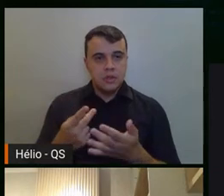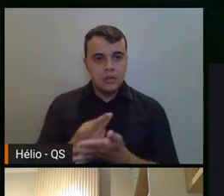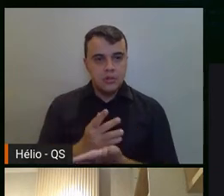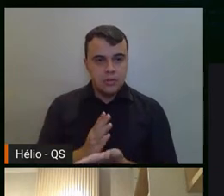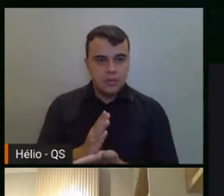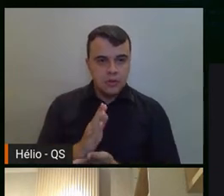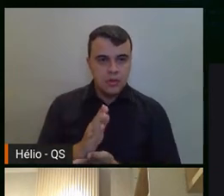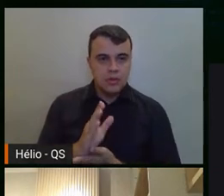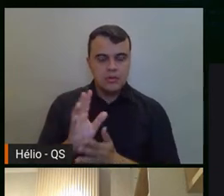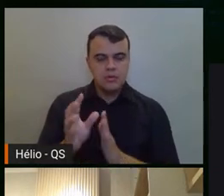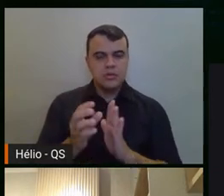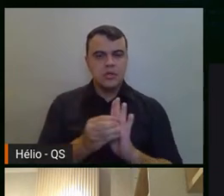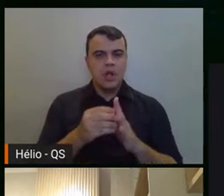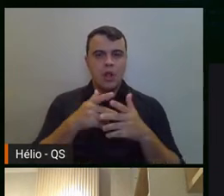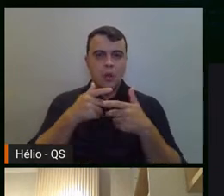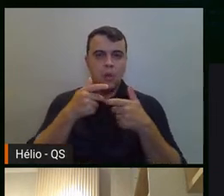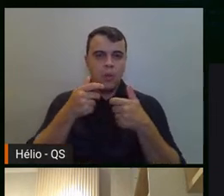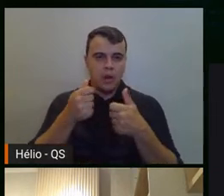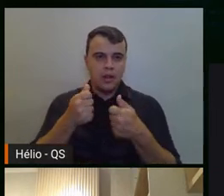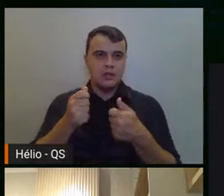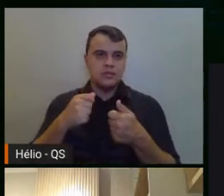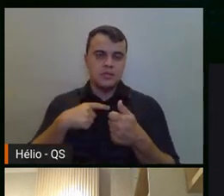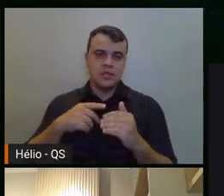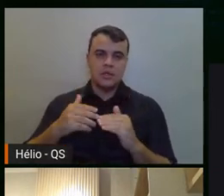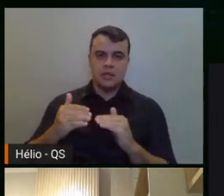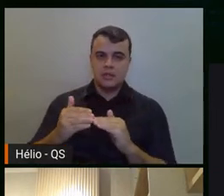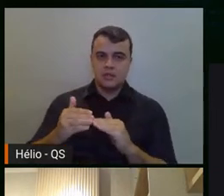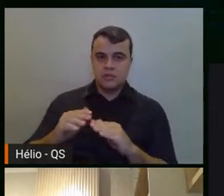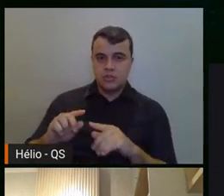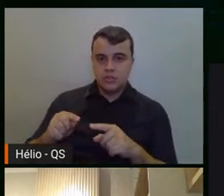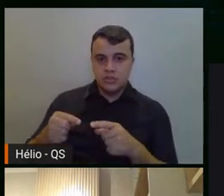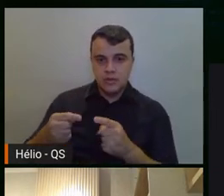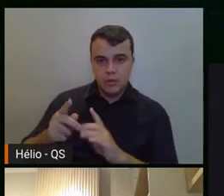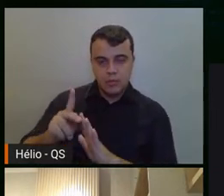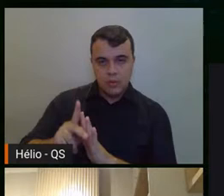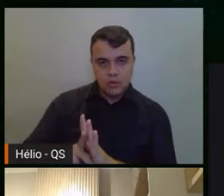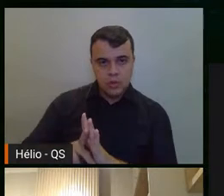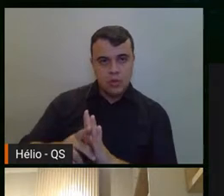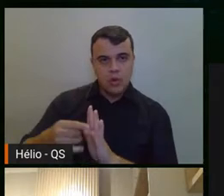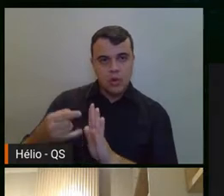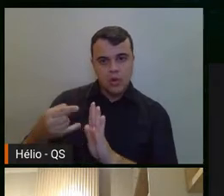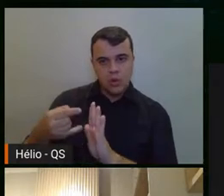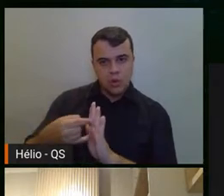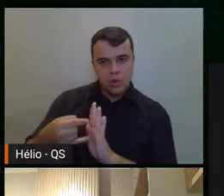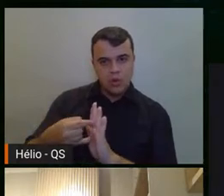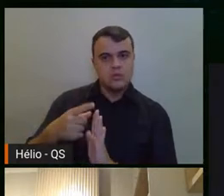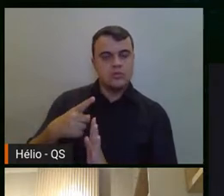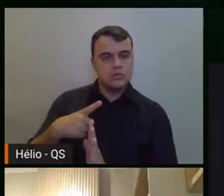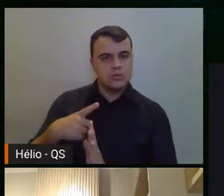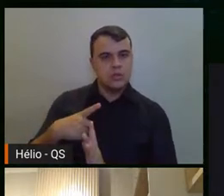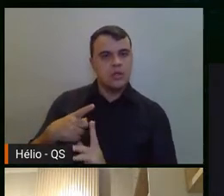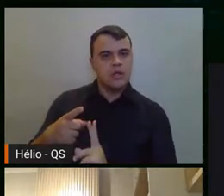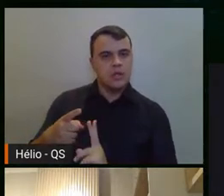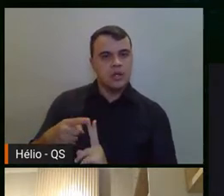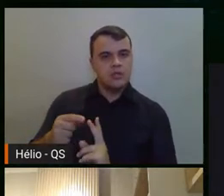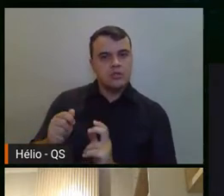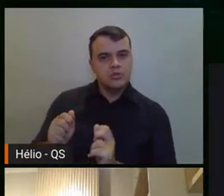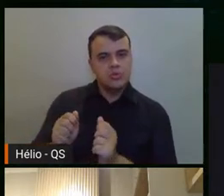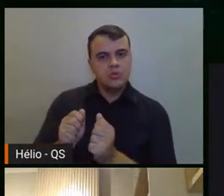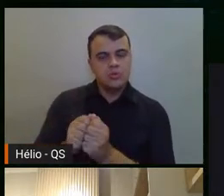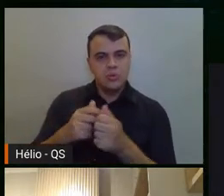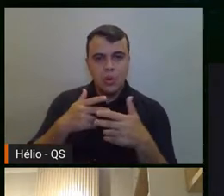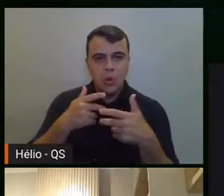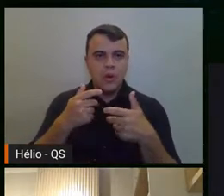de submissões de qualidade que tem relação com os desafios de projeto e código que vocês submetem né e interações de qualidade